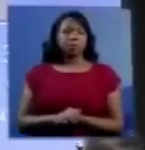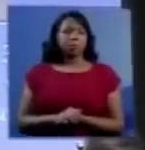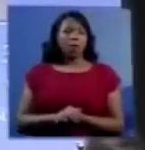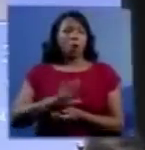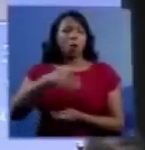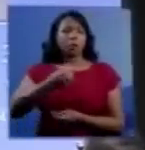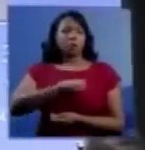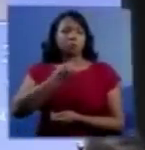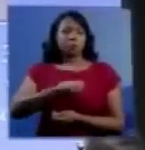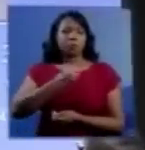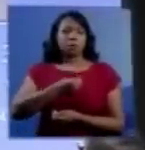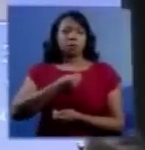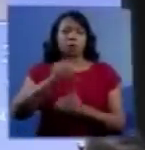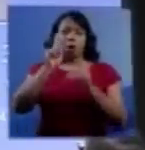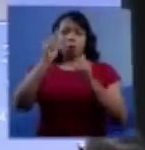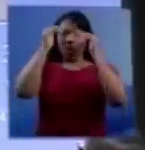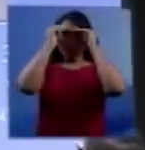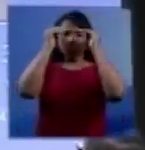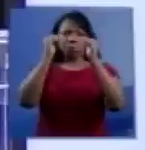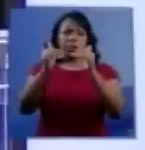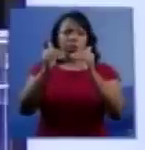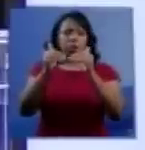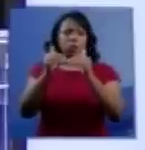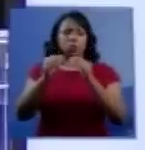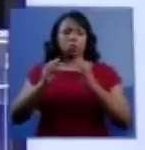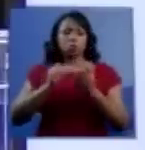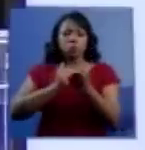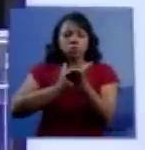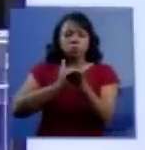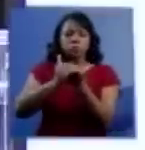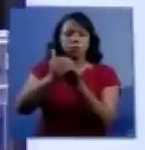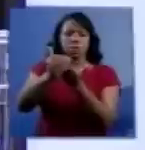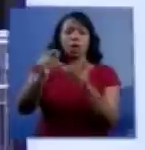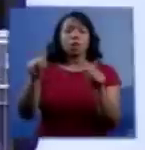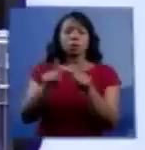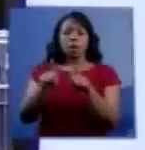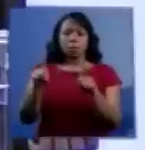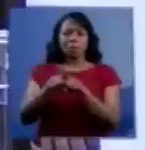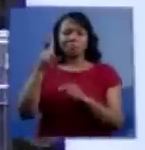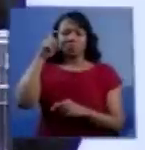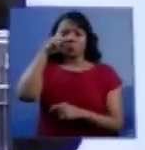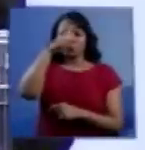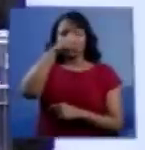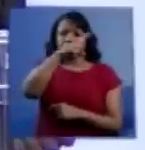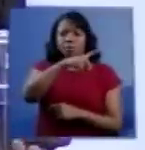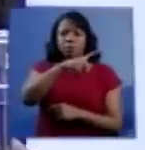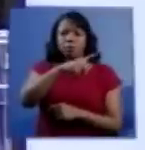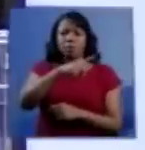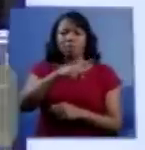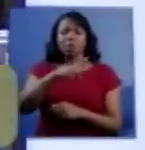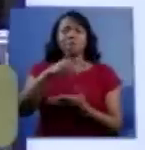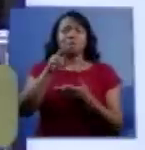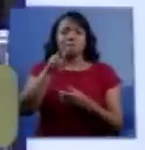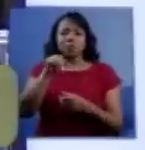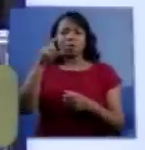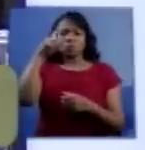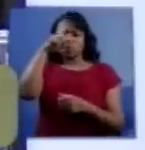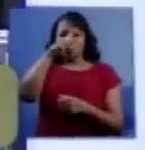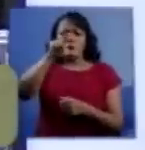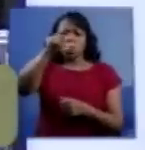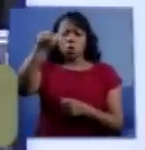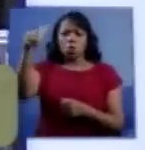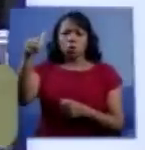quando a vida ela não é respeitada no seu início também dificilmente será respeitada nas suas